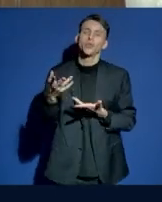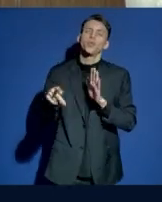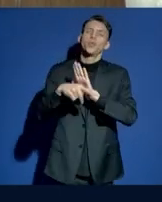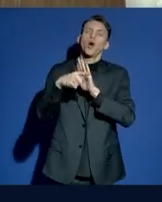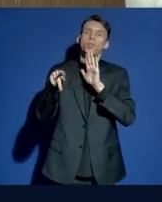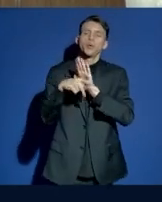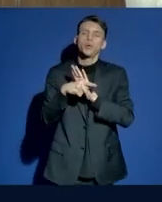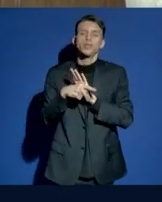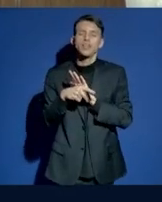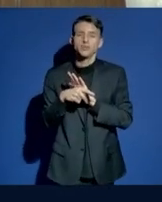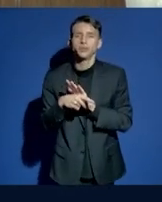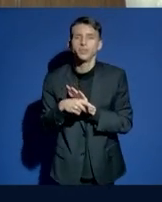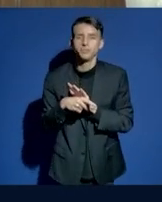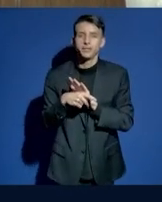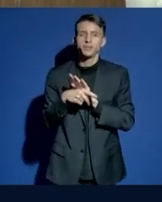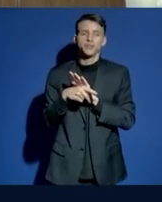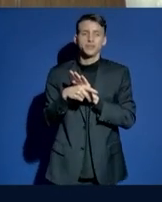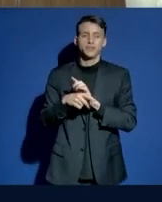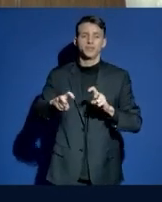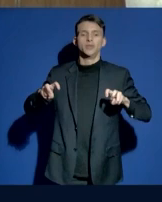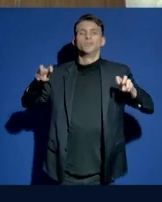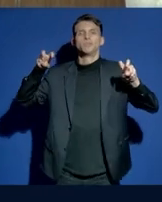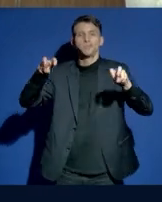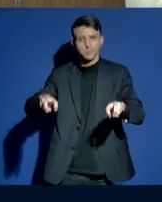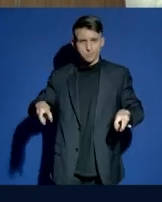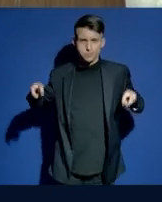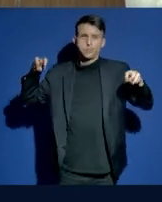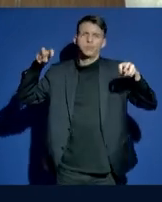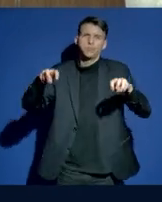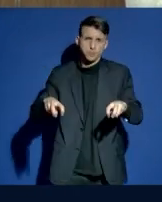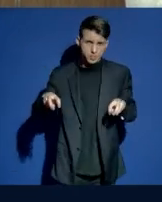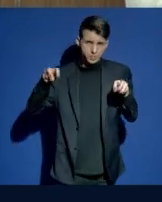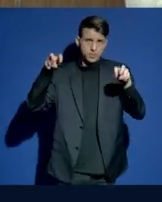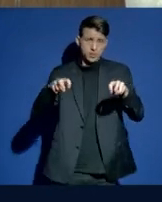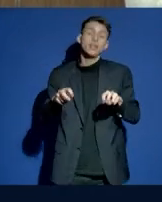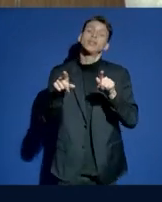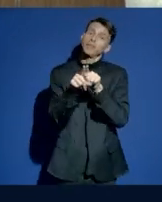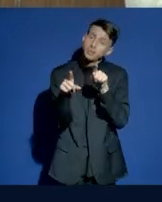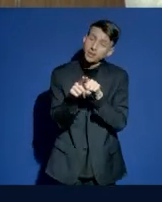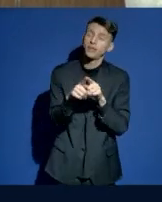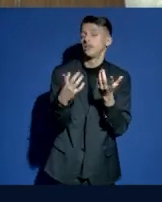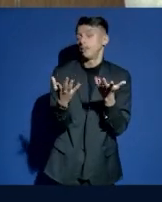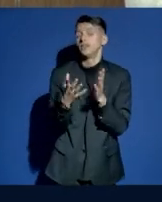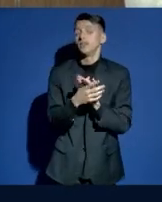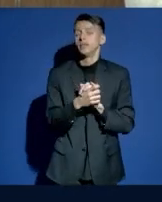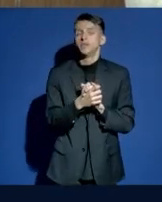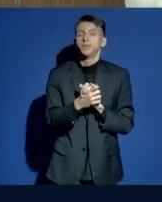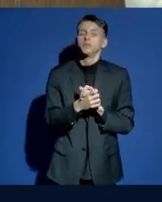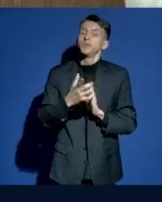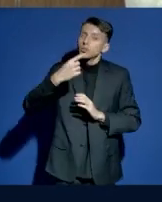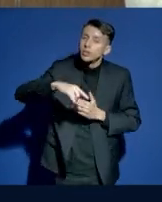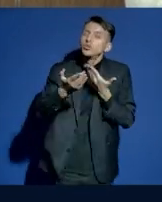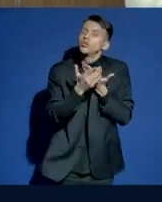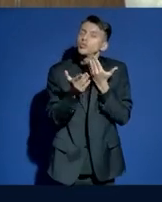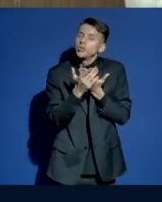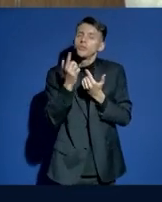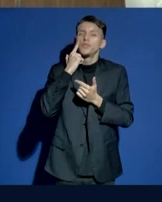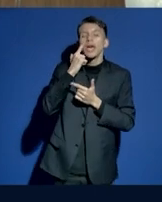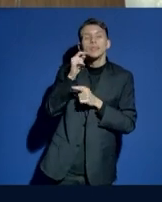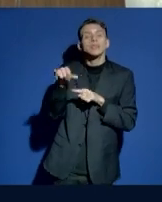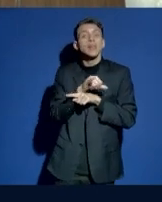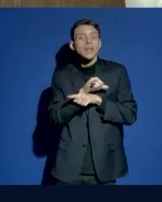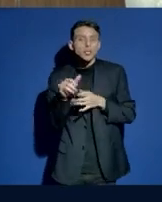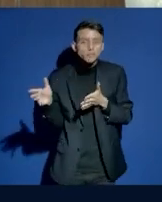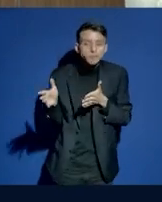isso já impacta direto para o setor em renova Bio em ser BIOS em sustentabilidade em geral mas a gente também vem estudando caminhos